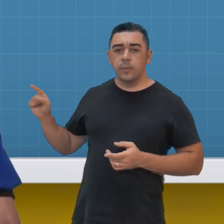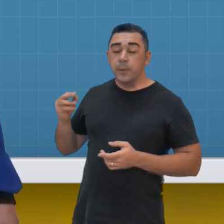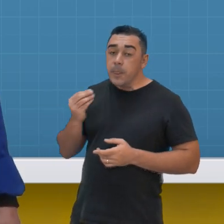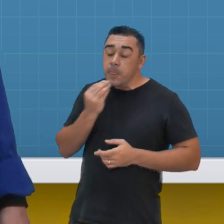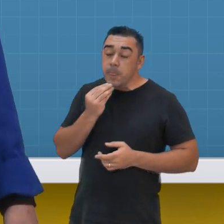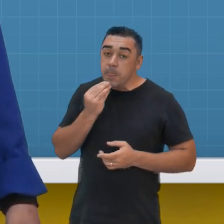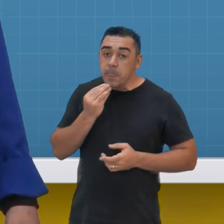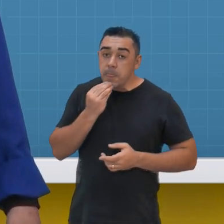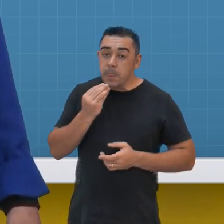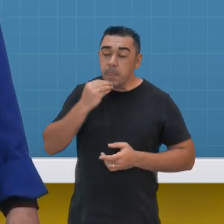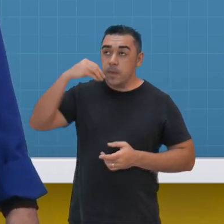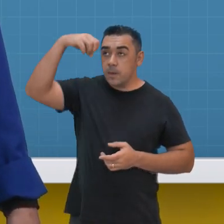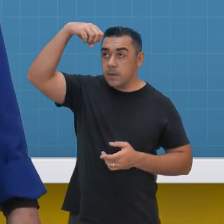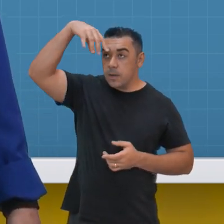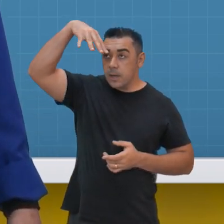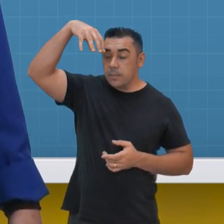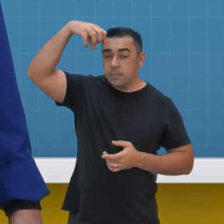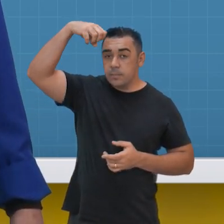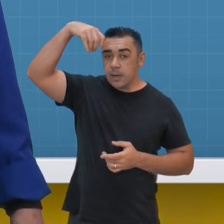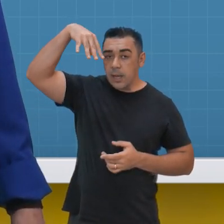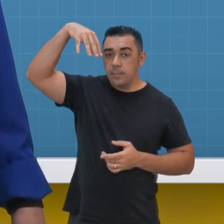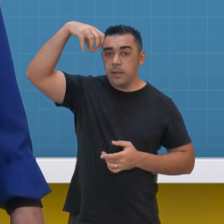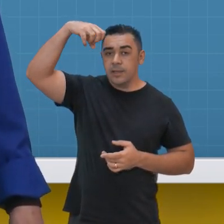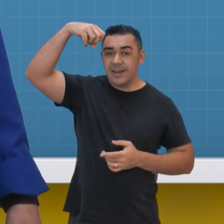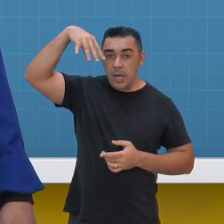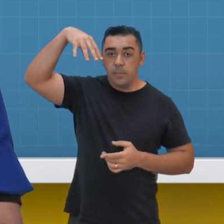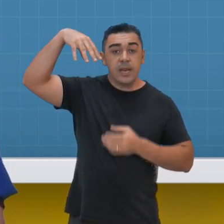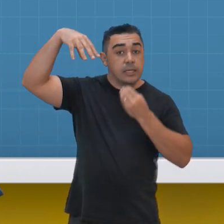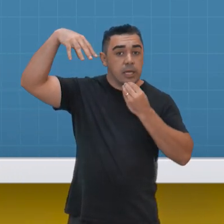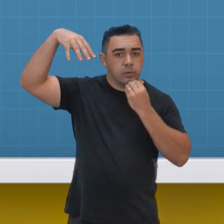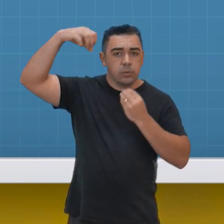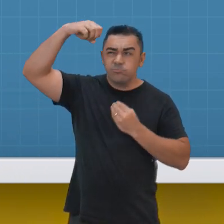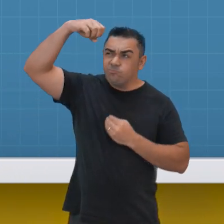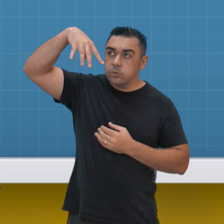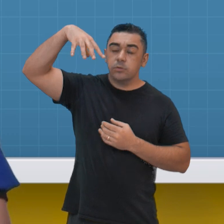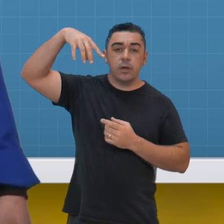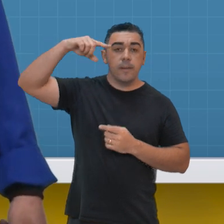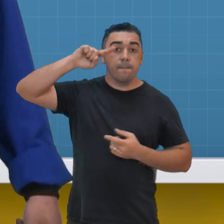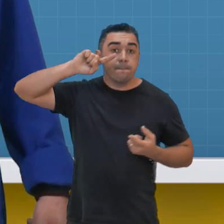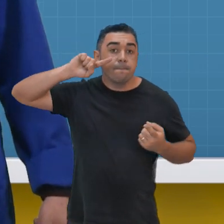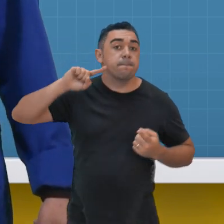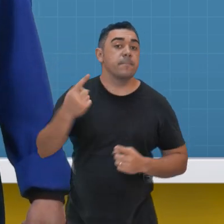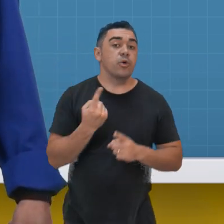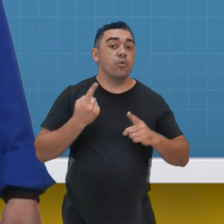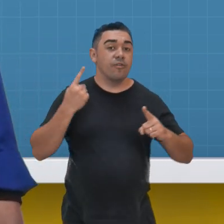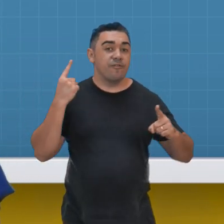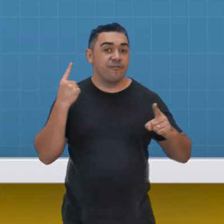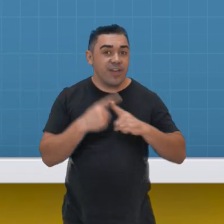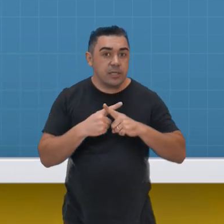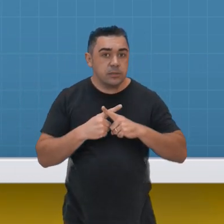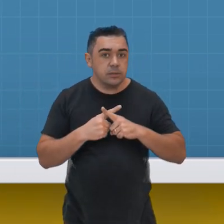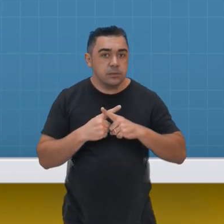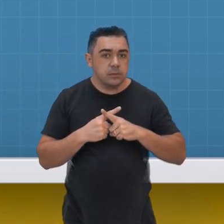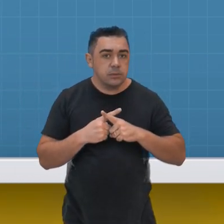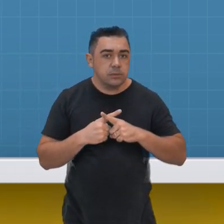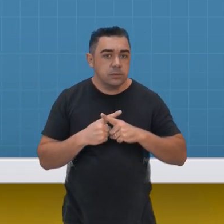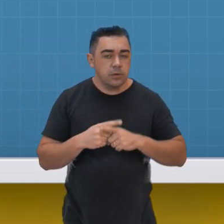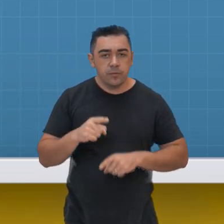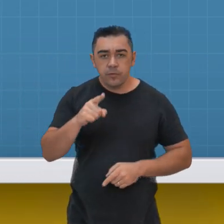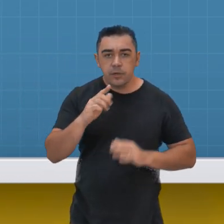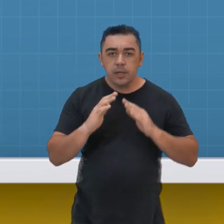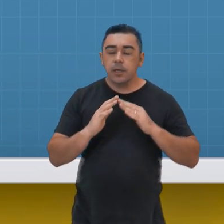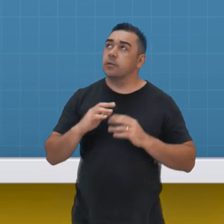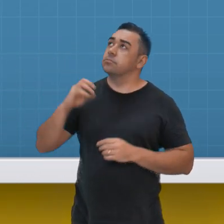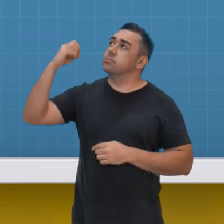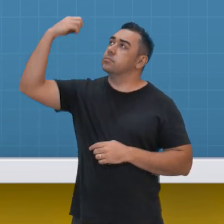tentou acender uma lâmpada por mais de 1000 vezes. E se você tá aí na sua casa com